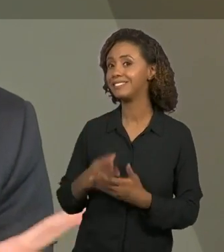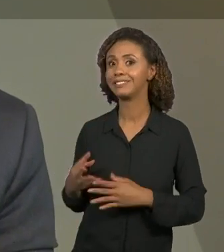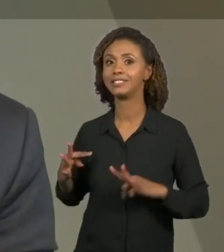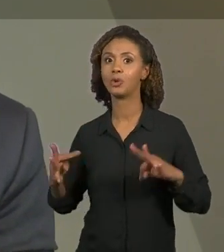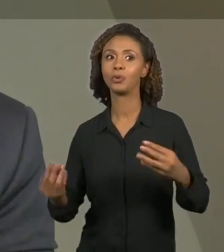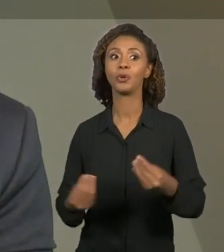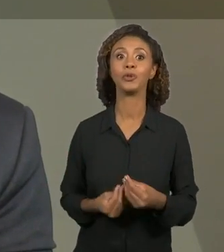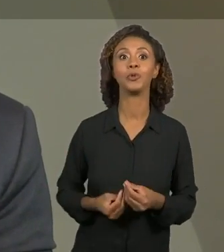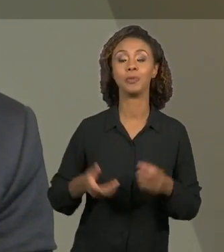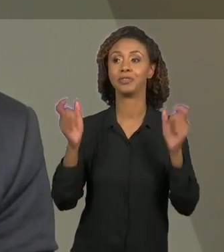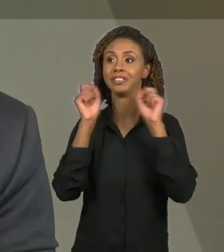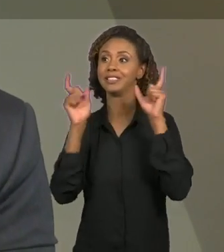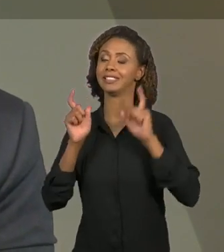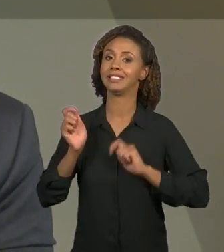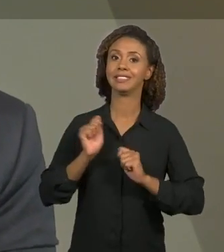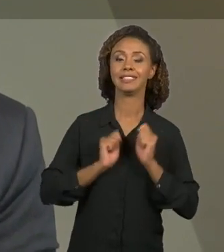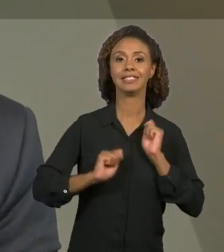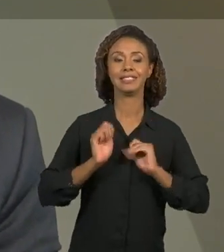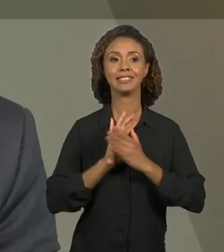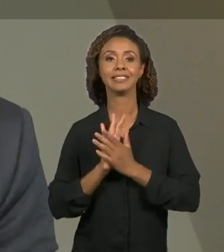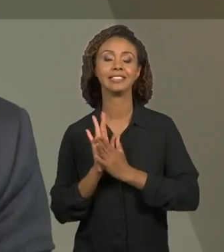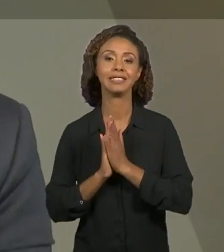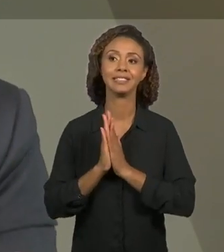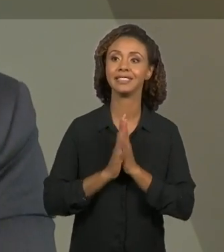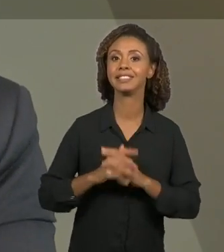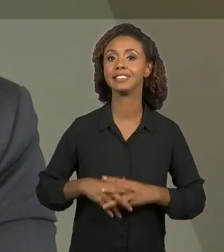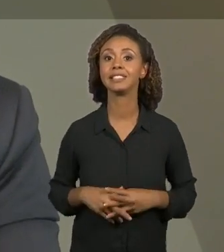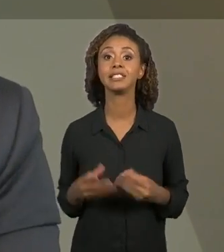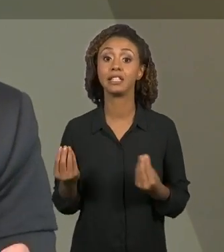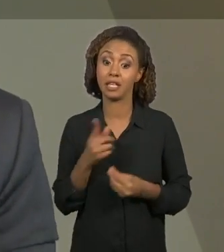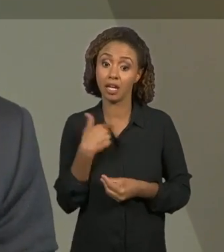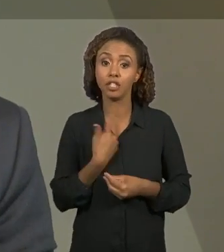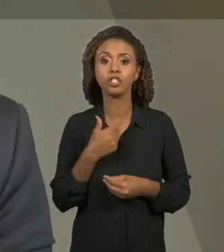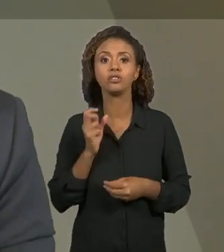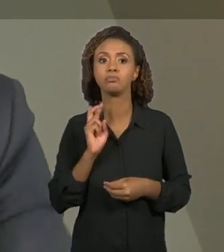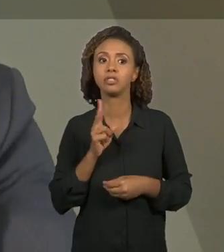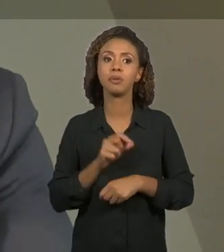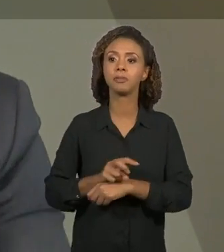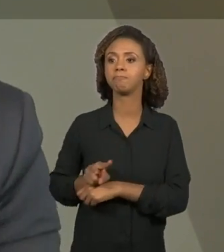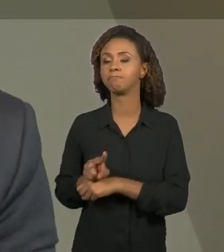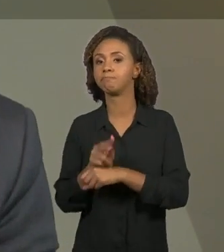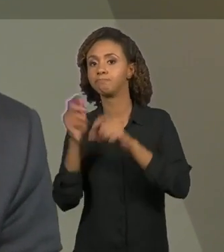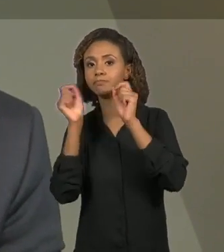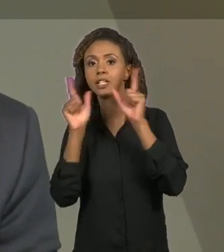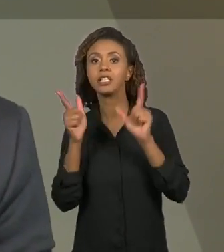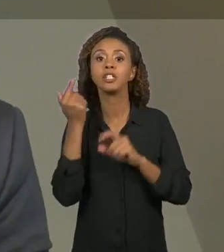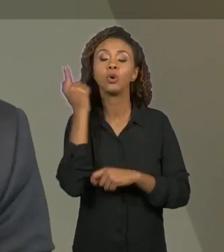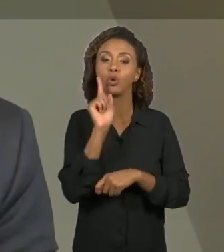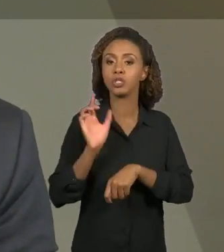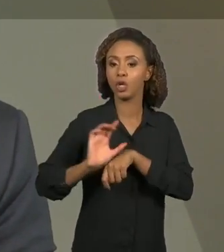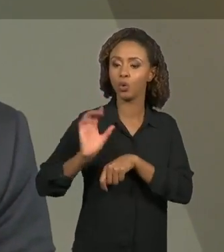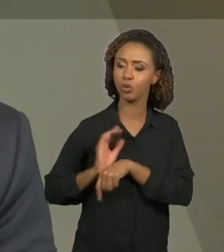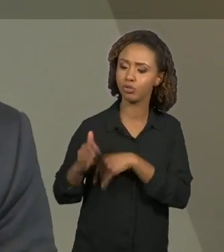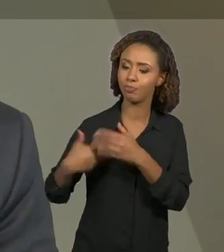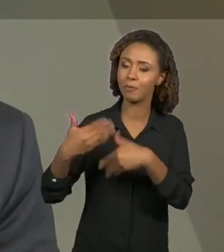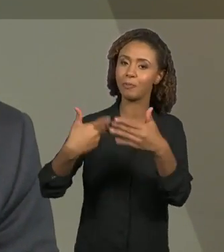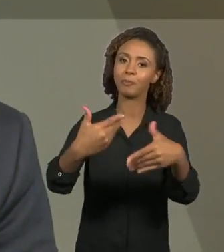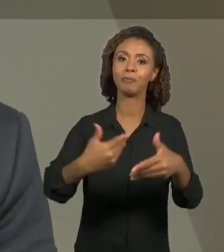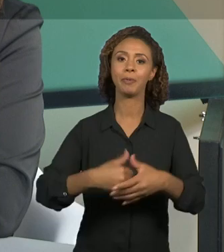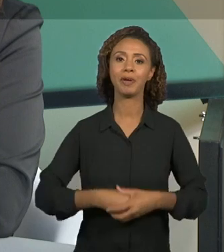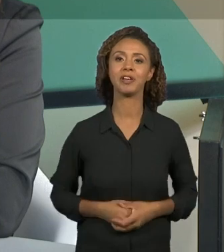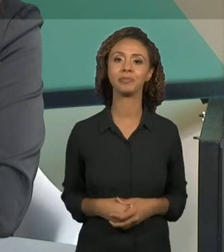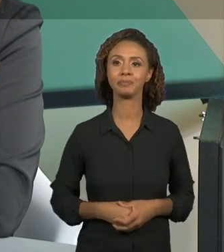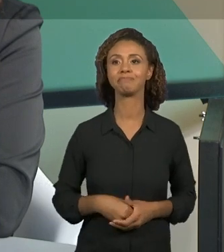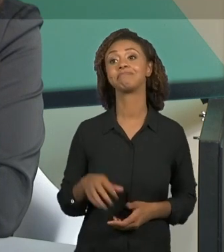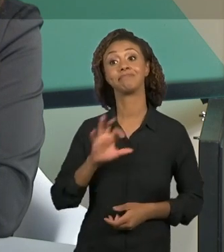curso então a gente tá muito atento a qualquer tipo de situação para realmente é desenvolver o curso ao longo aí dos módulos que